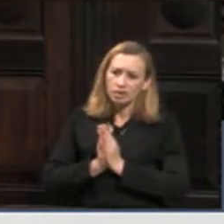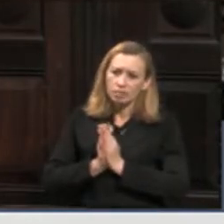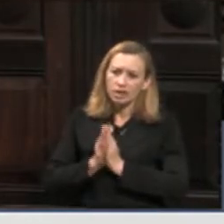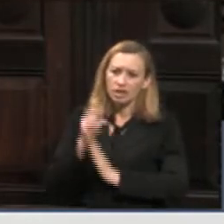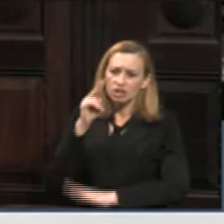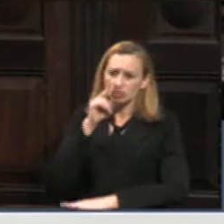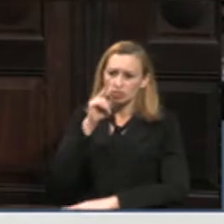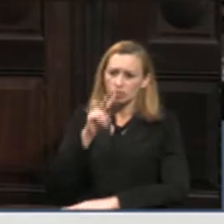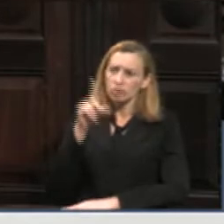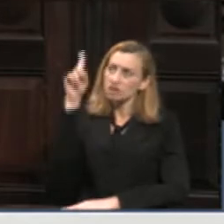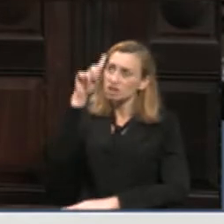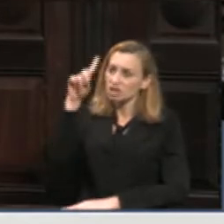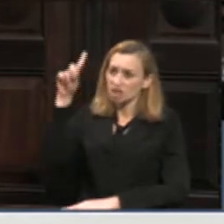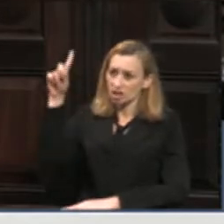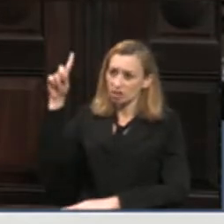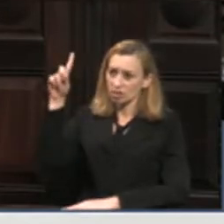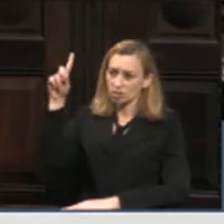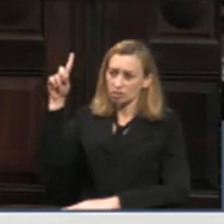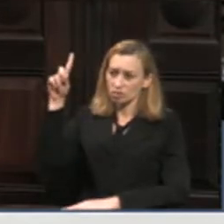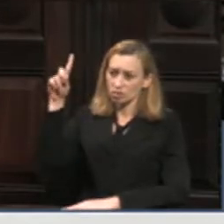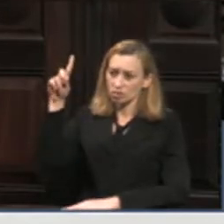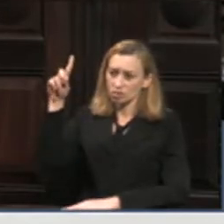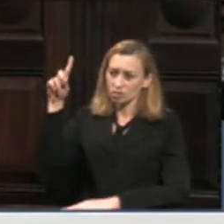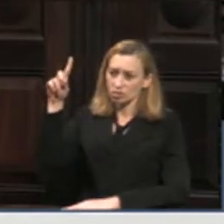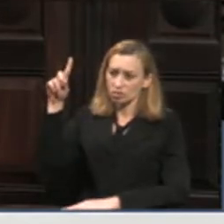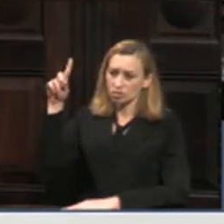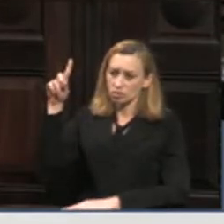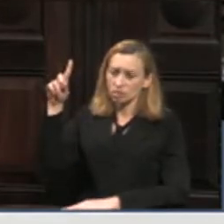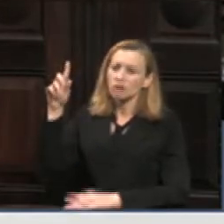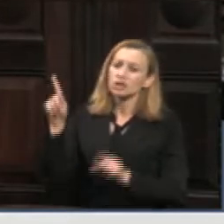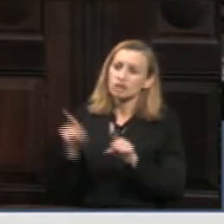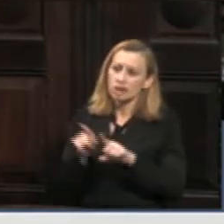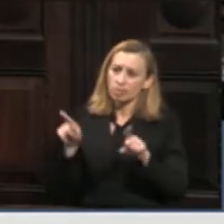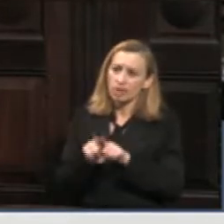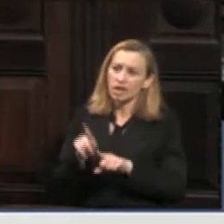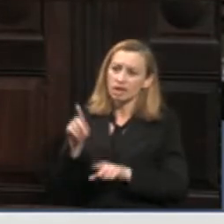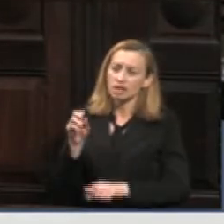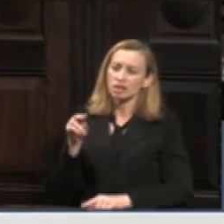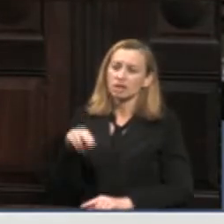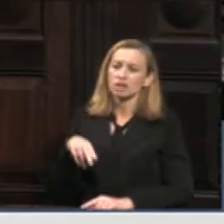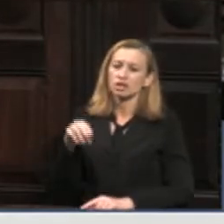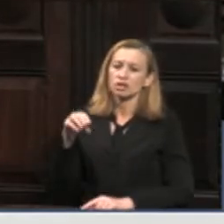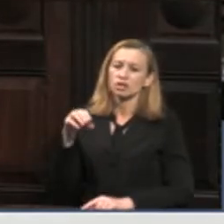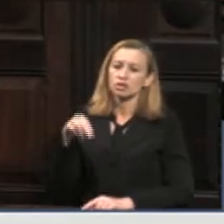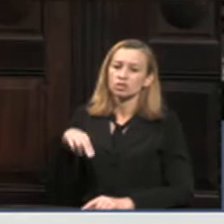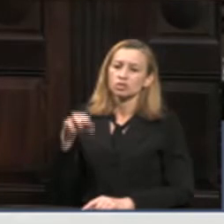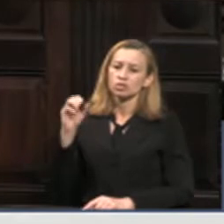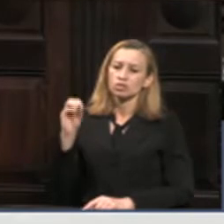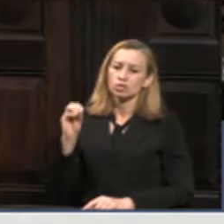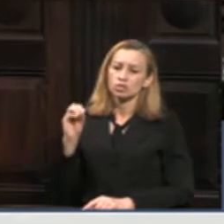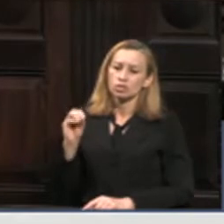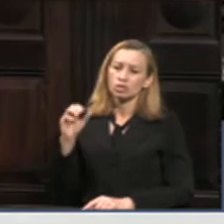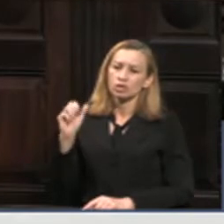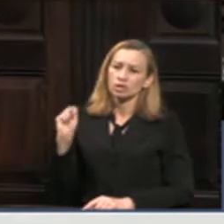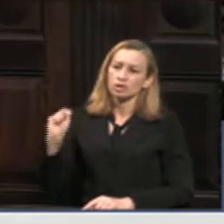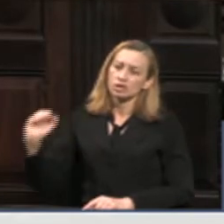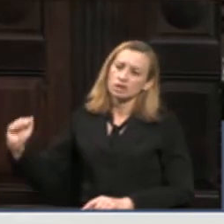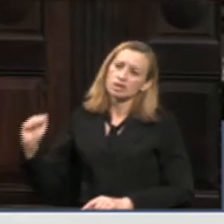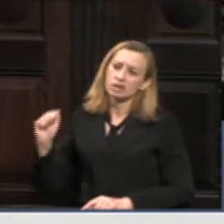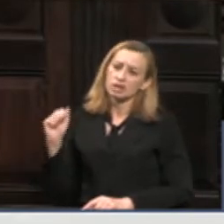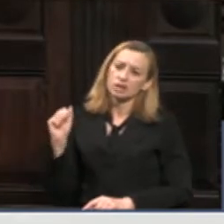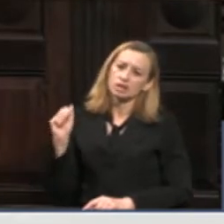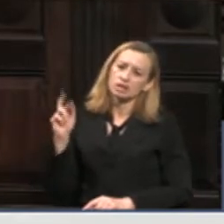forças superiores, e aí no dia de Nossa Senhora Aparecida, possa apaziguar